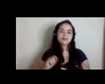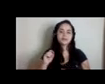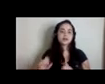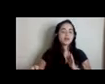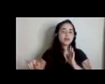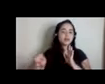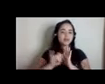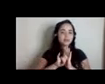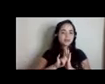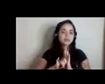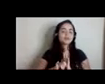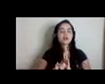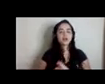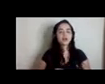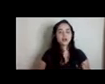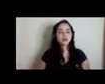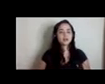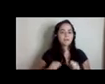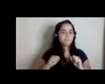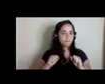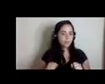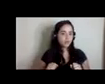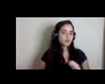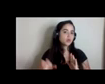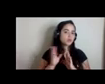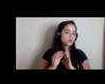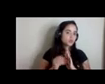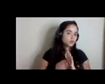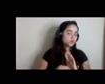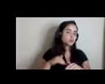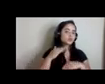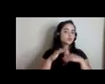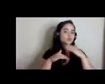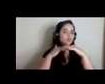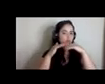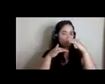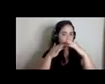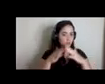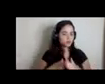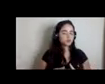identidades, o poder, o conteúdo construído.